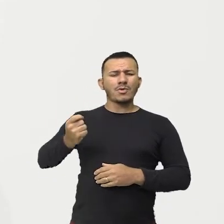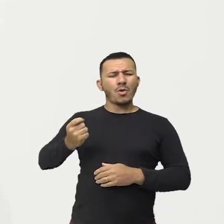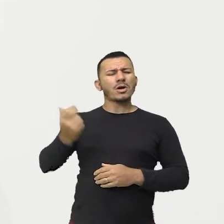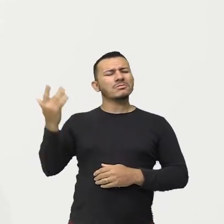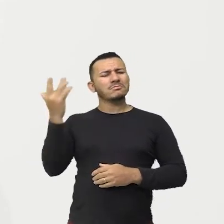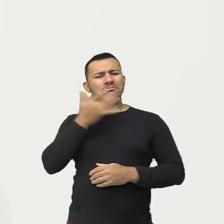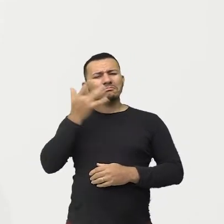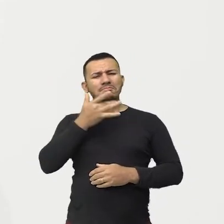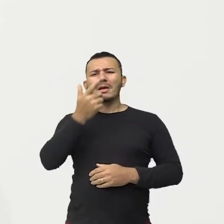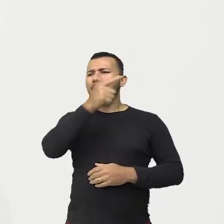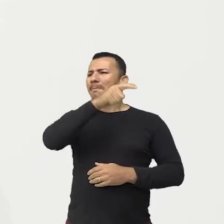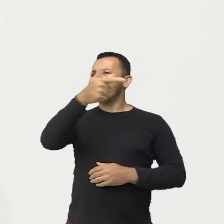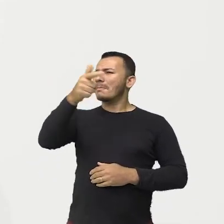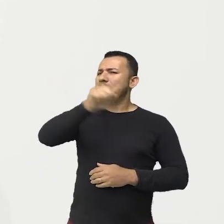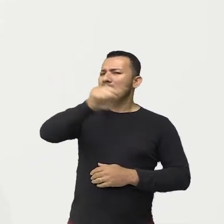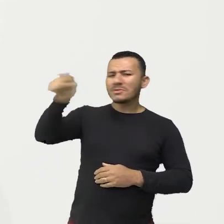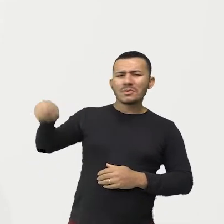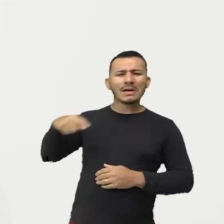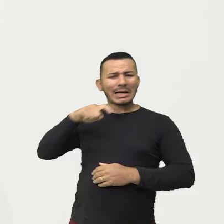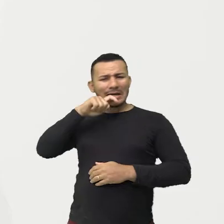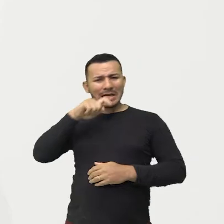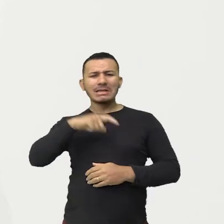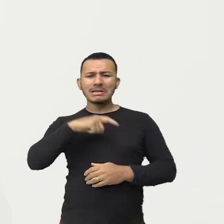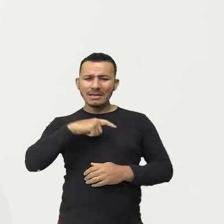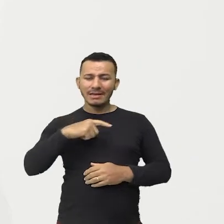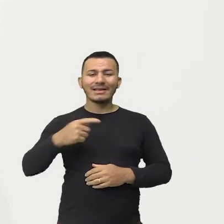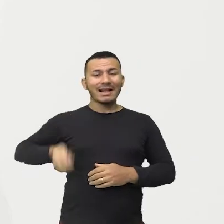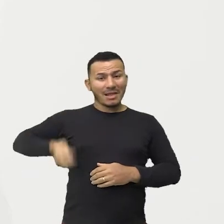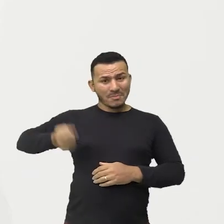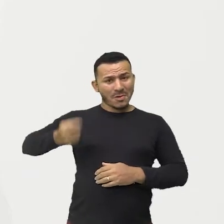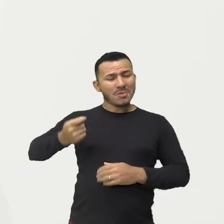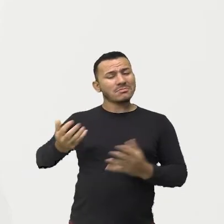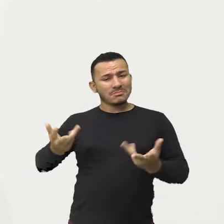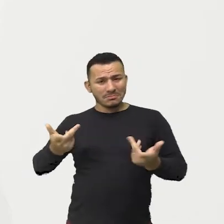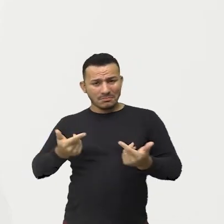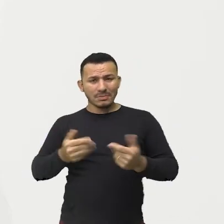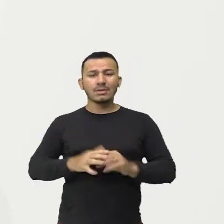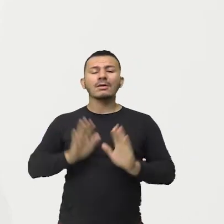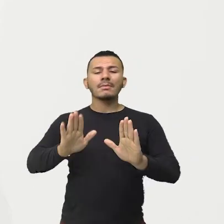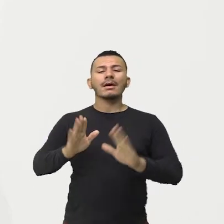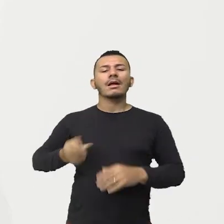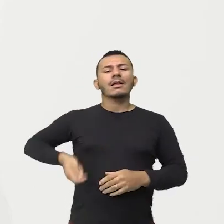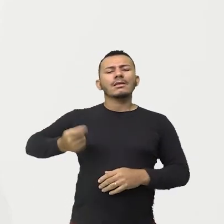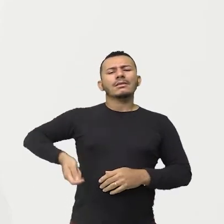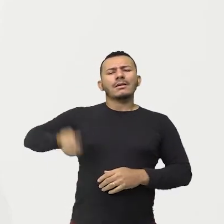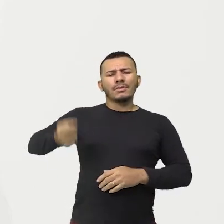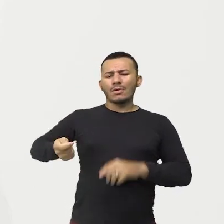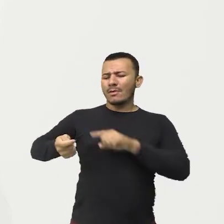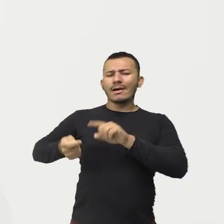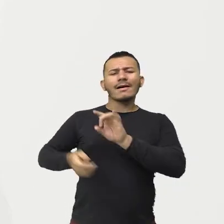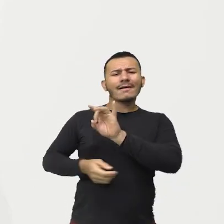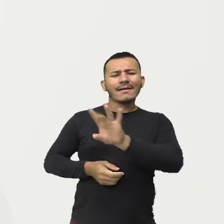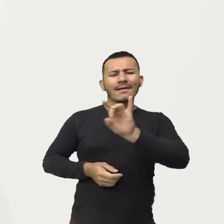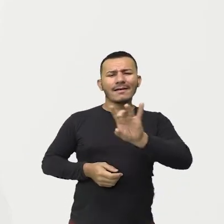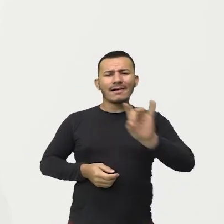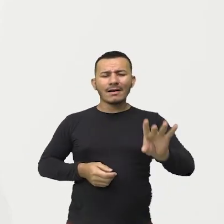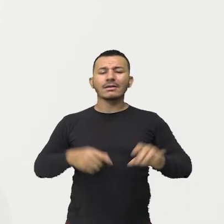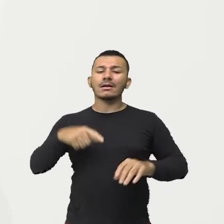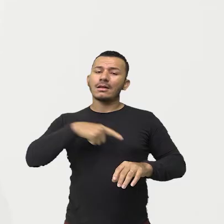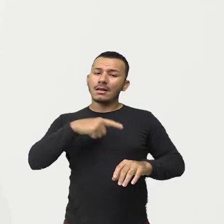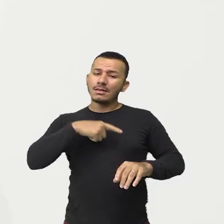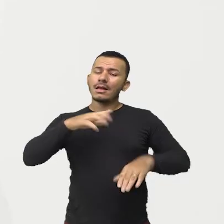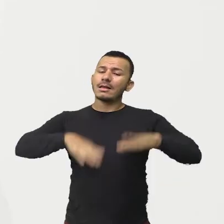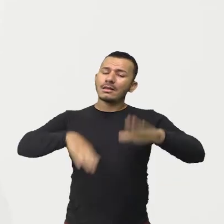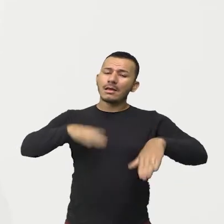para qualquer um. Nossa. Ela estabeleceu que o custo, atenção, custo por unidade é obtido levando